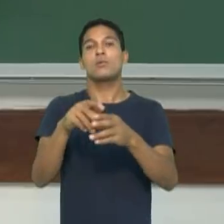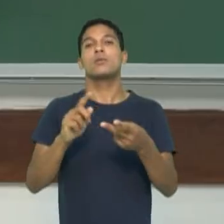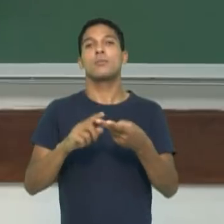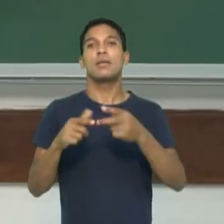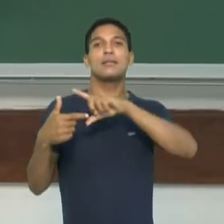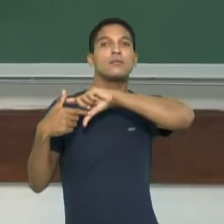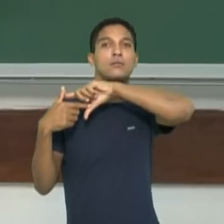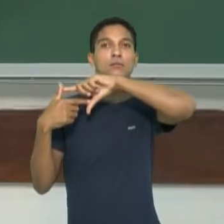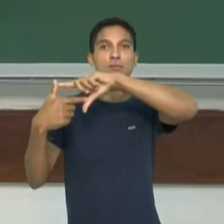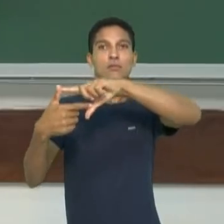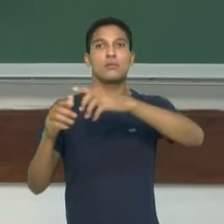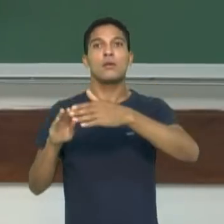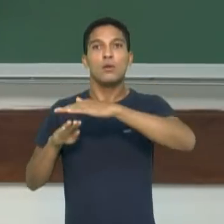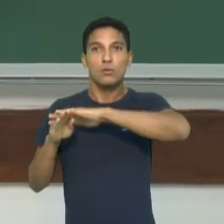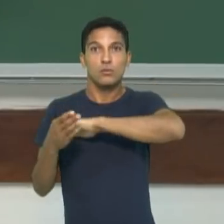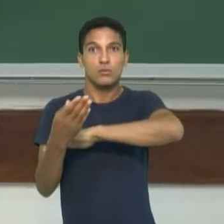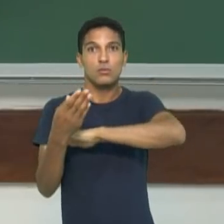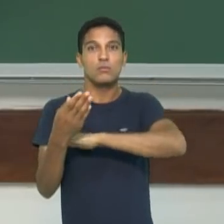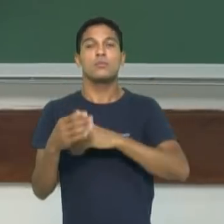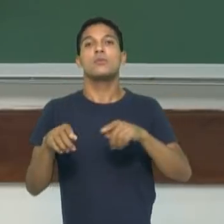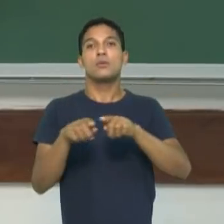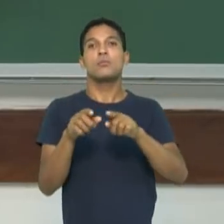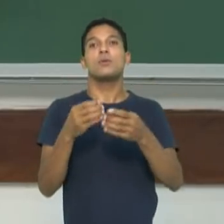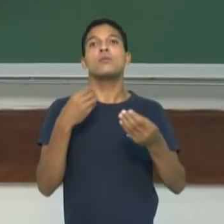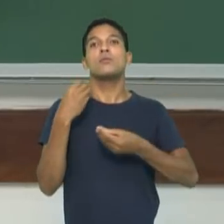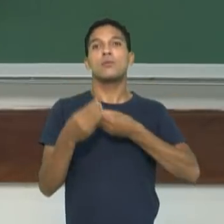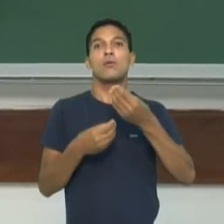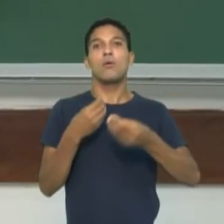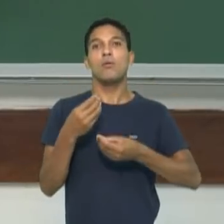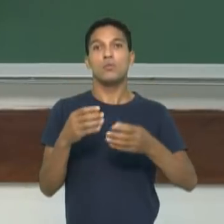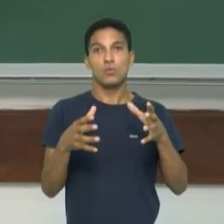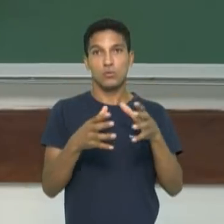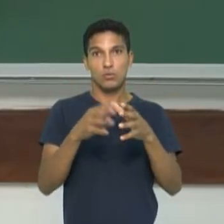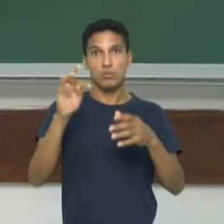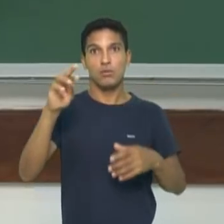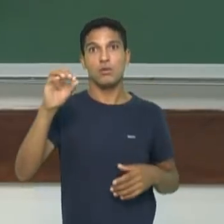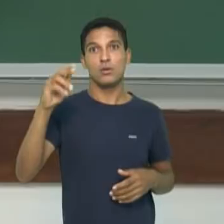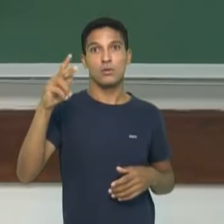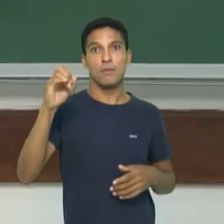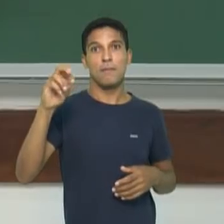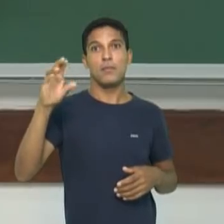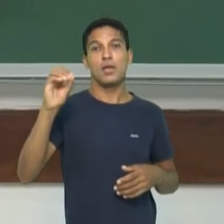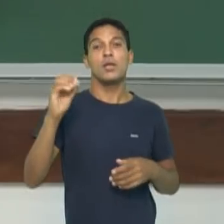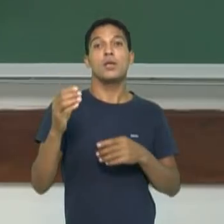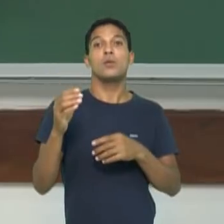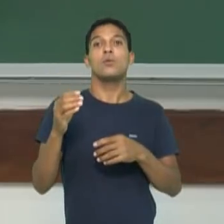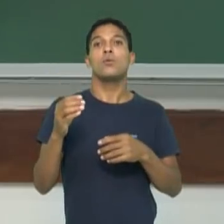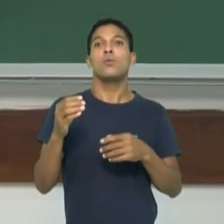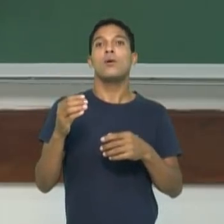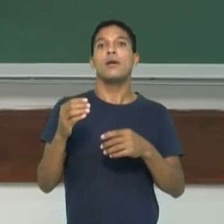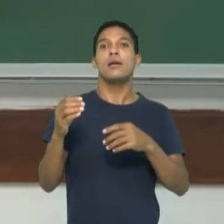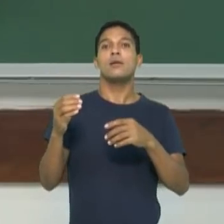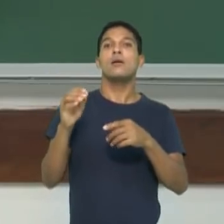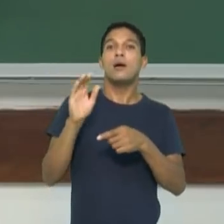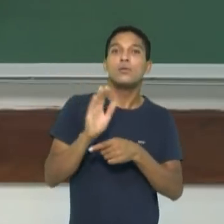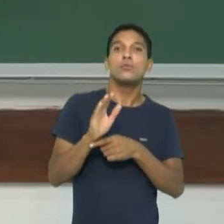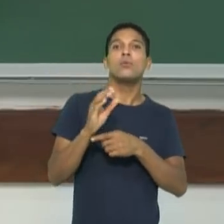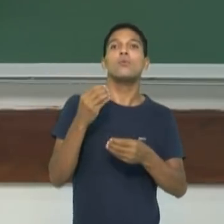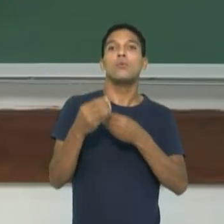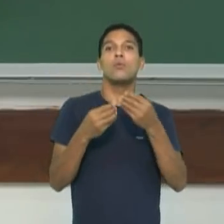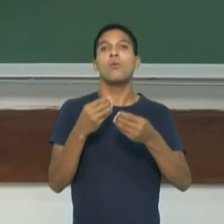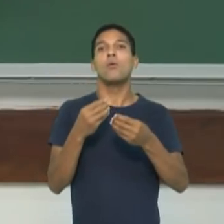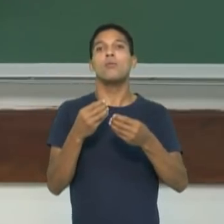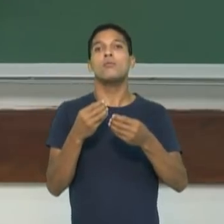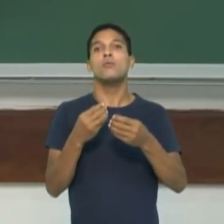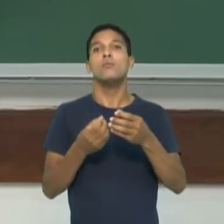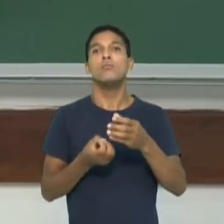nosso estado, como eles ajudaram na construção do nosso país, não é mesmo? E olhe lá, tem tanta coisa para a gente